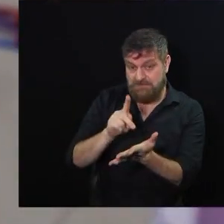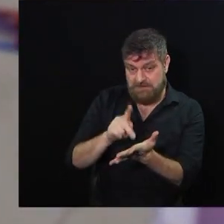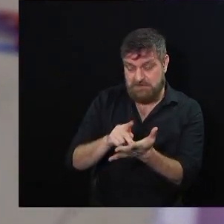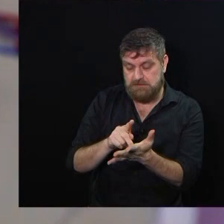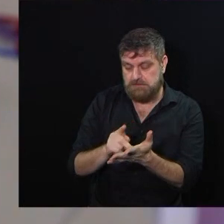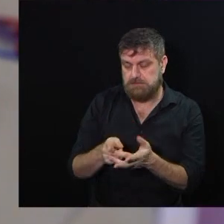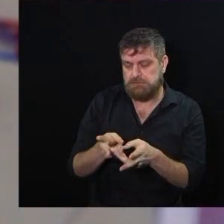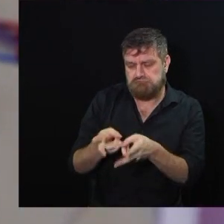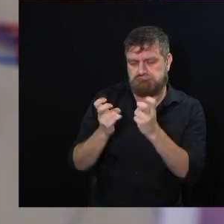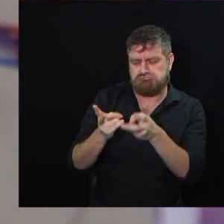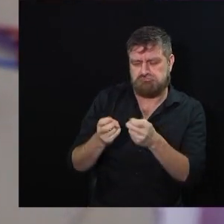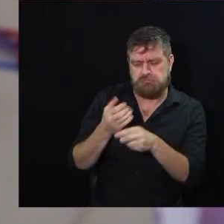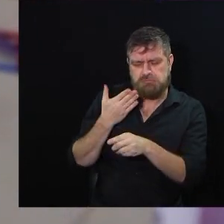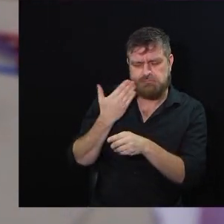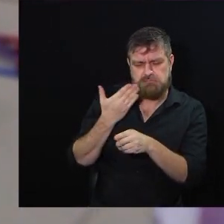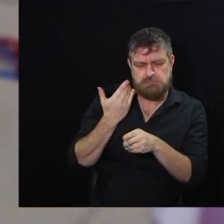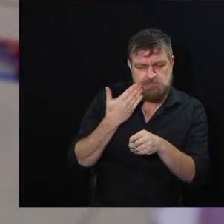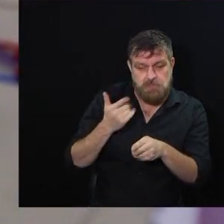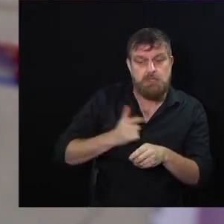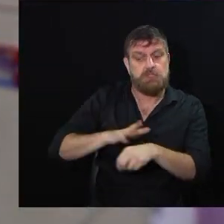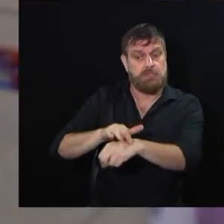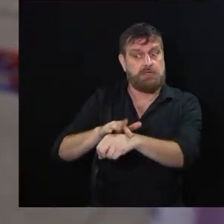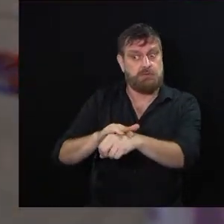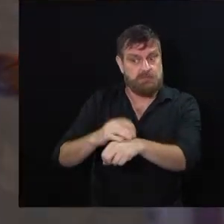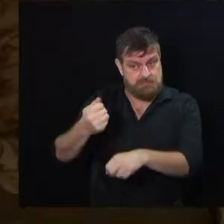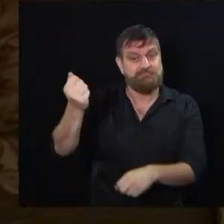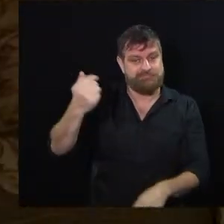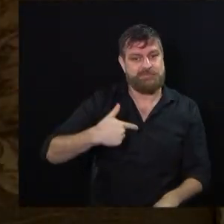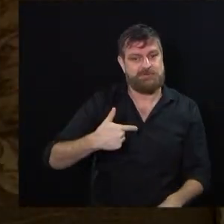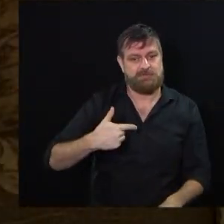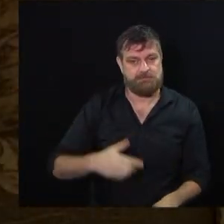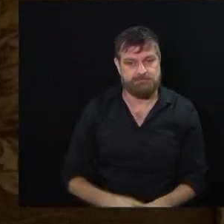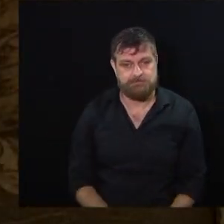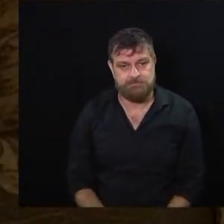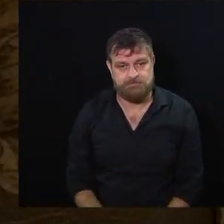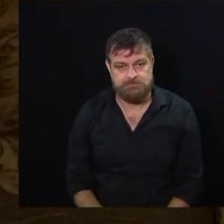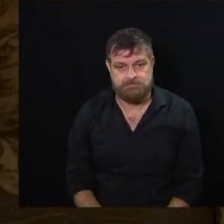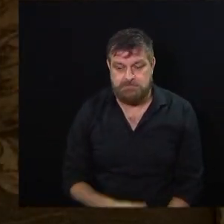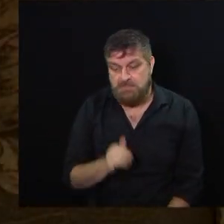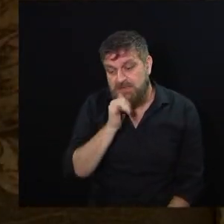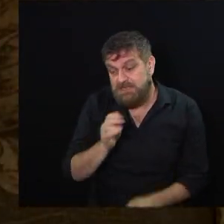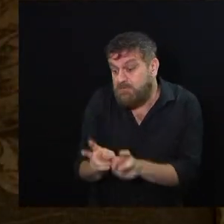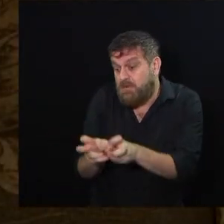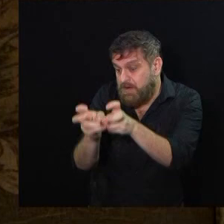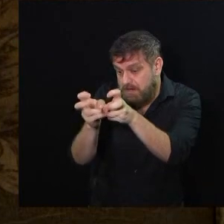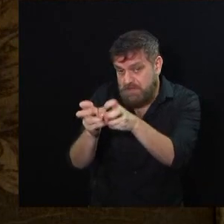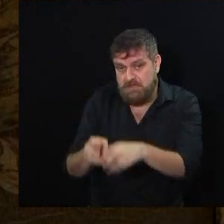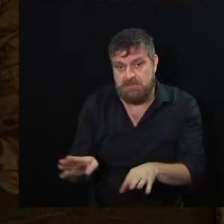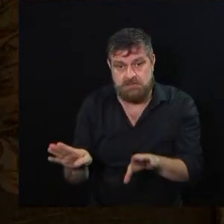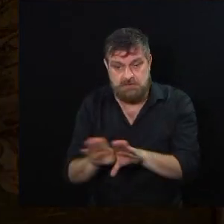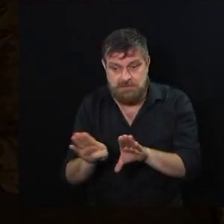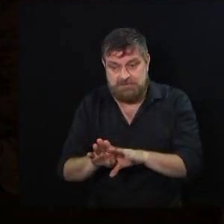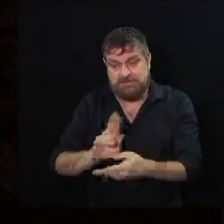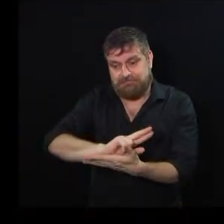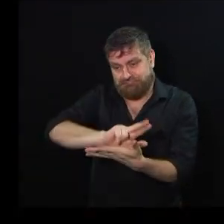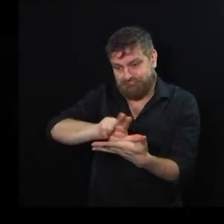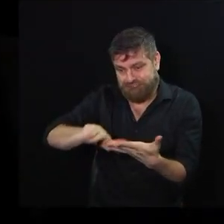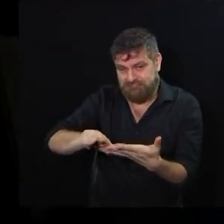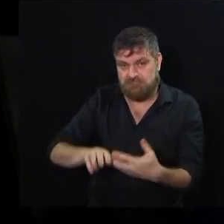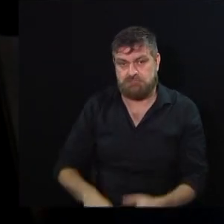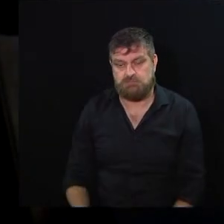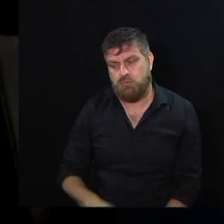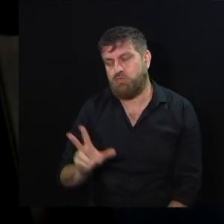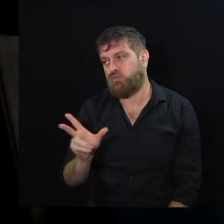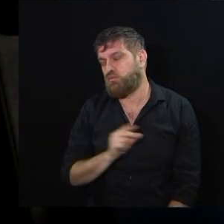tem muito pior em relação a mim. Comecei com canceroso, quero que não tenha mais... Nossa, muitas pessoas.